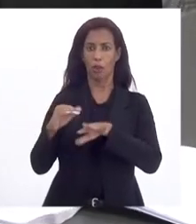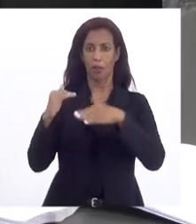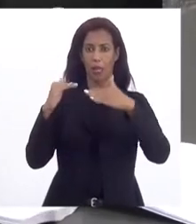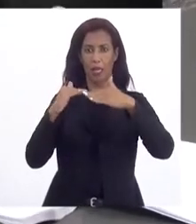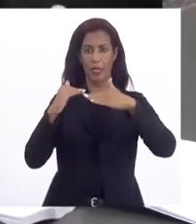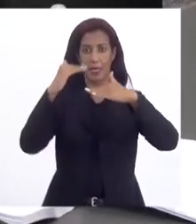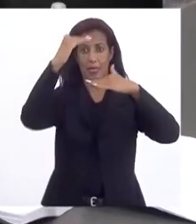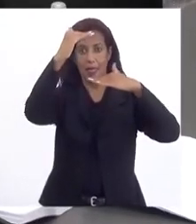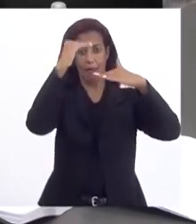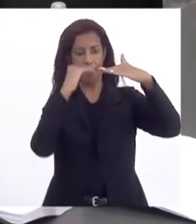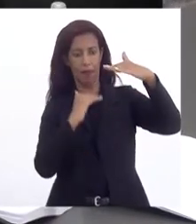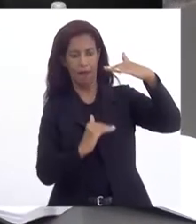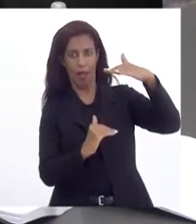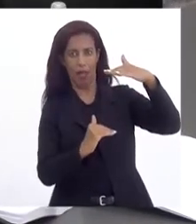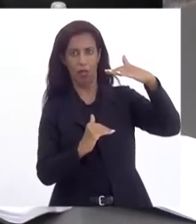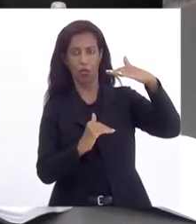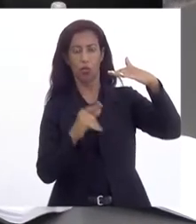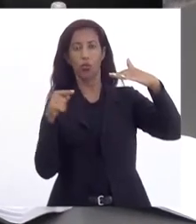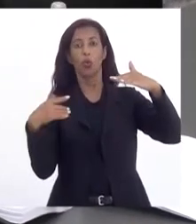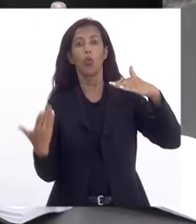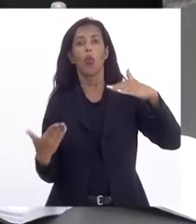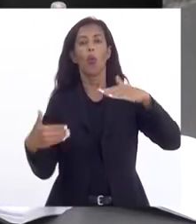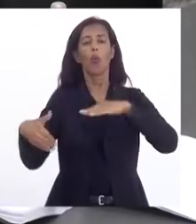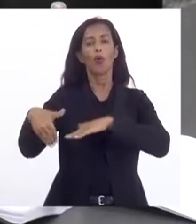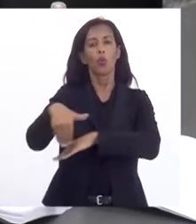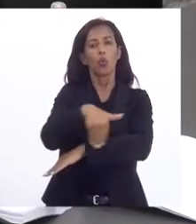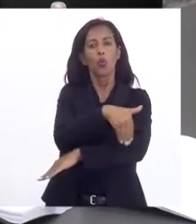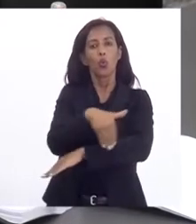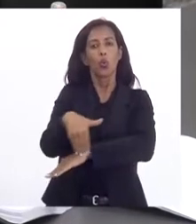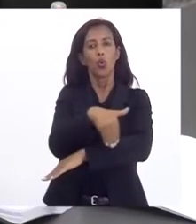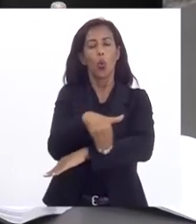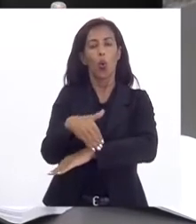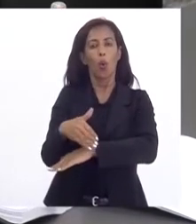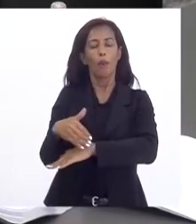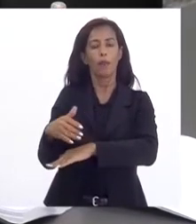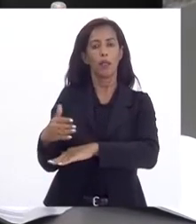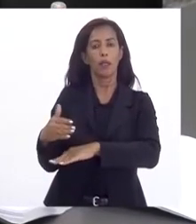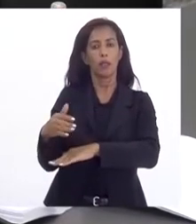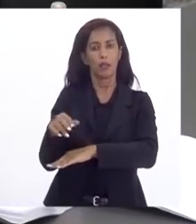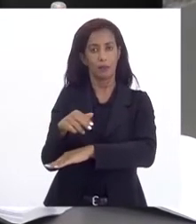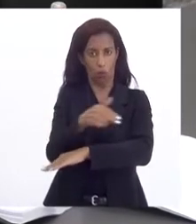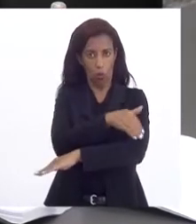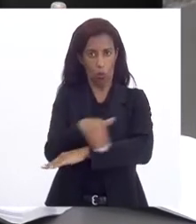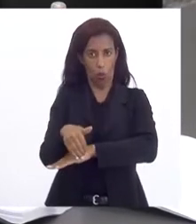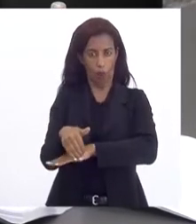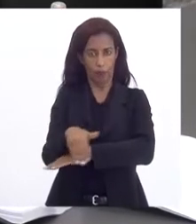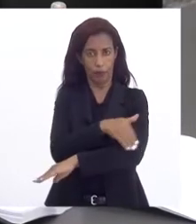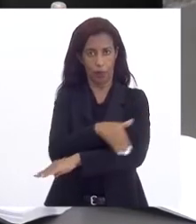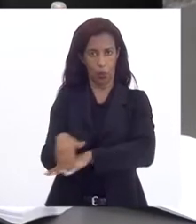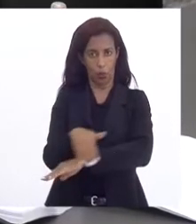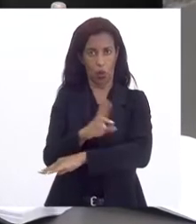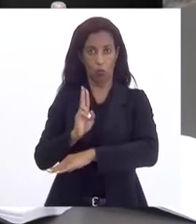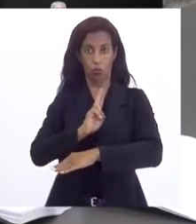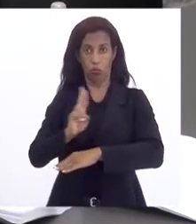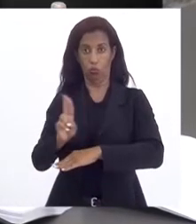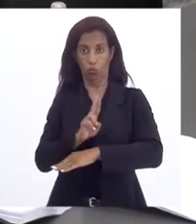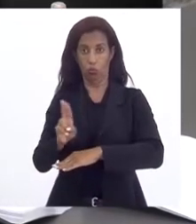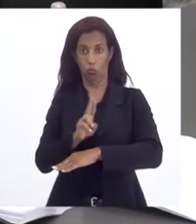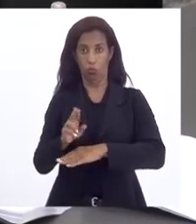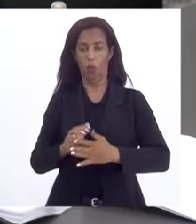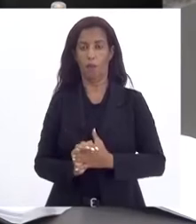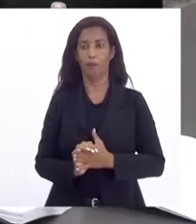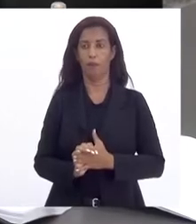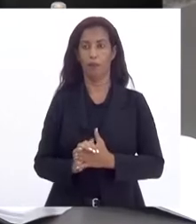E ele, ao colocar o endereço, nesse caso específico, ele, para tombar